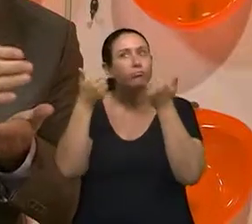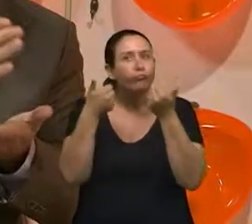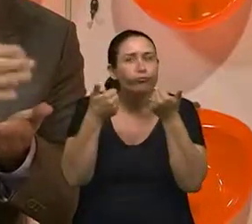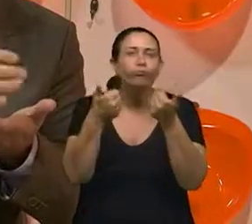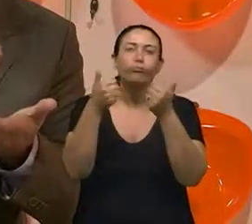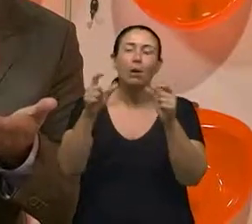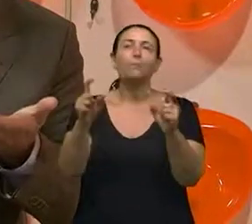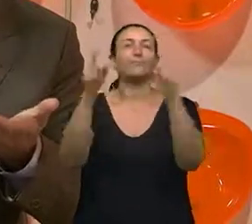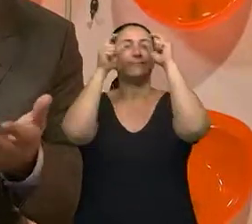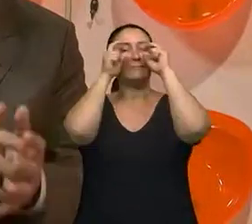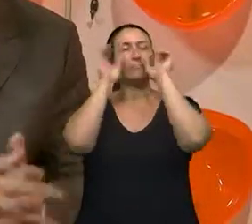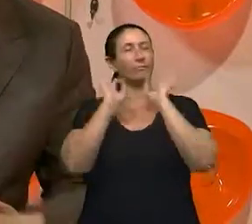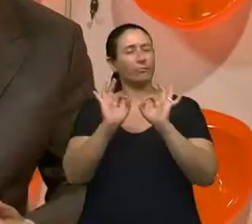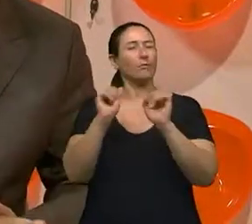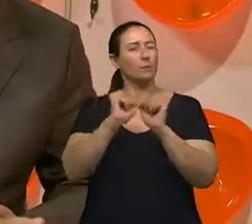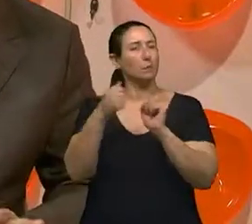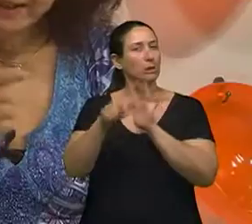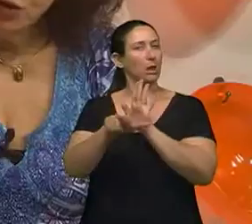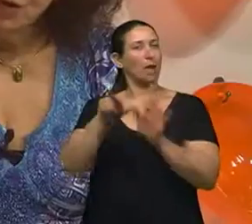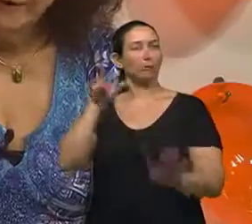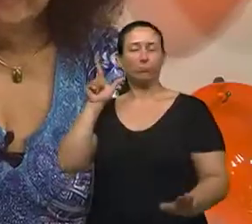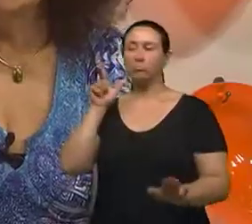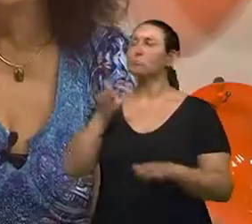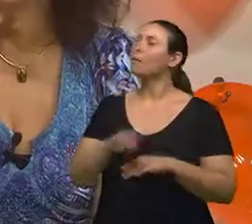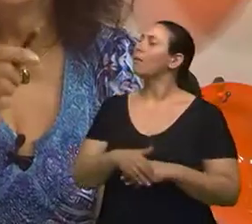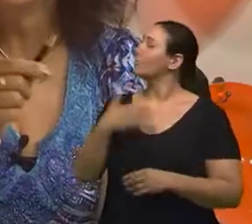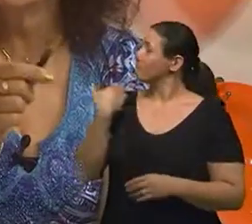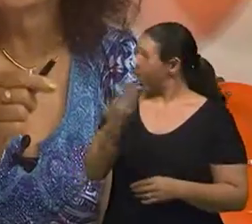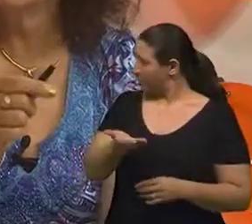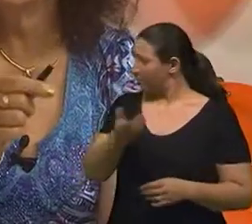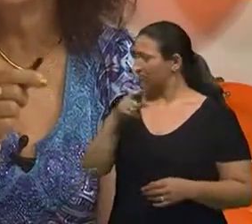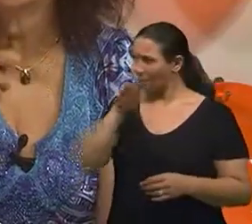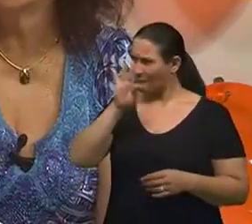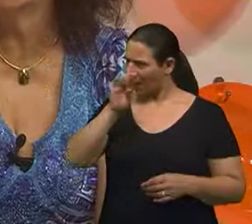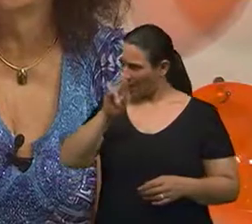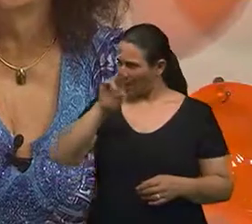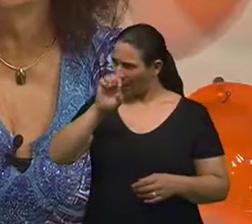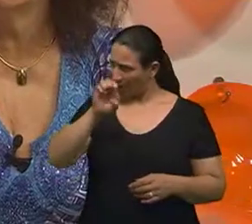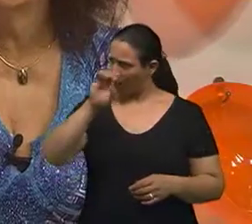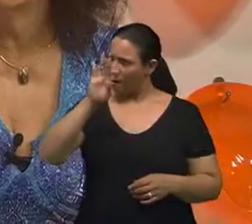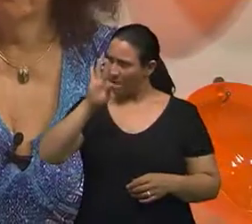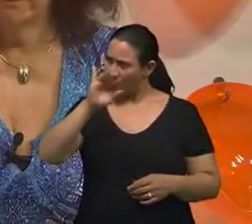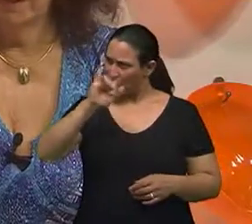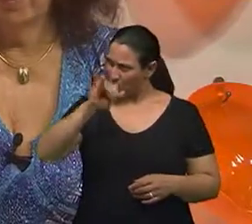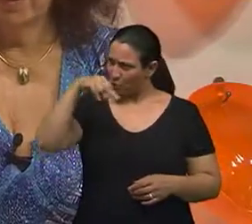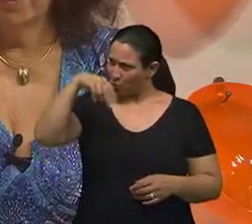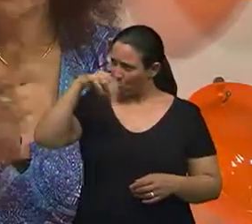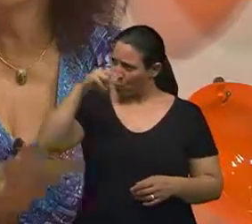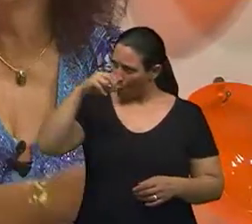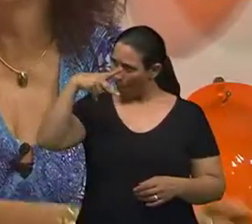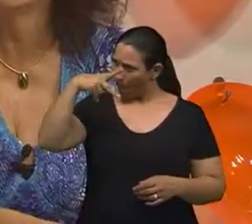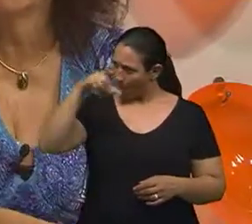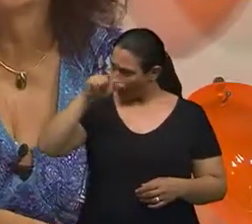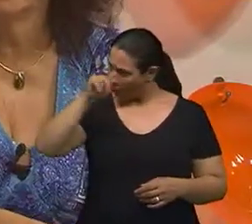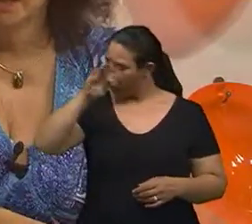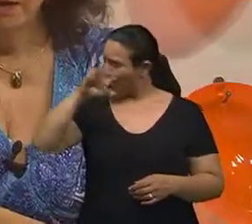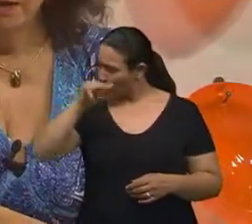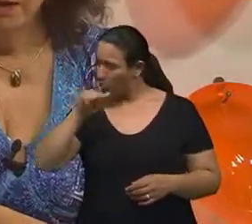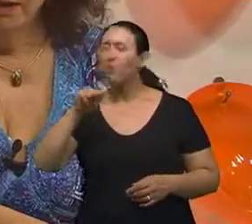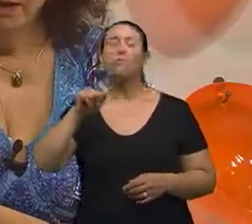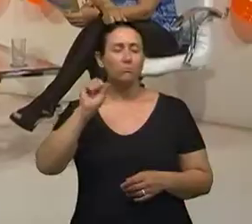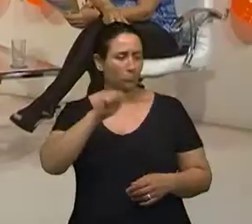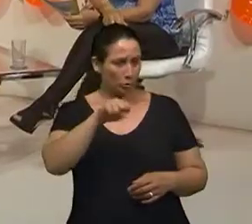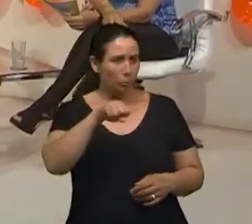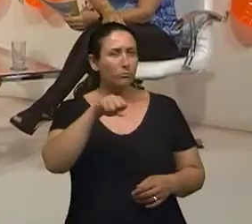com certa periodicidade. Ah, tá. E isso aqui é a retinopatia diabética. Ah, esta é a